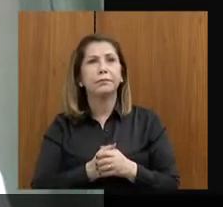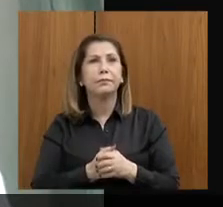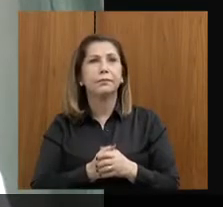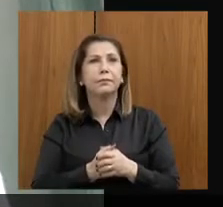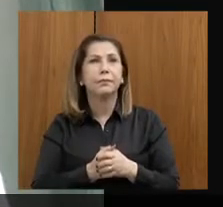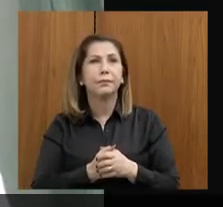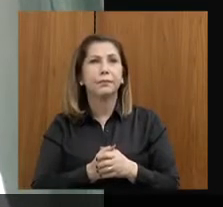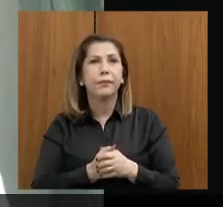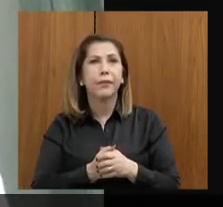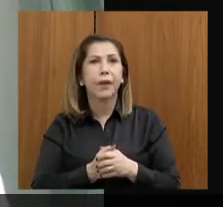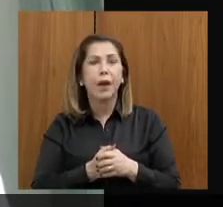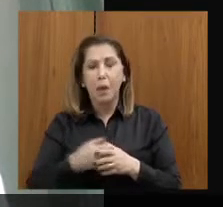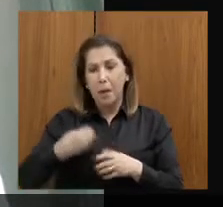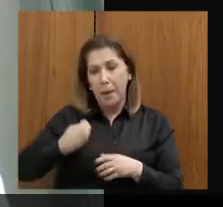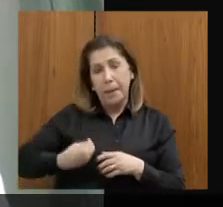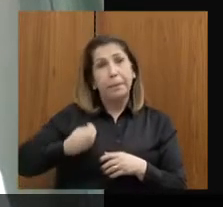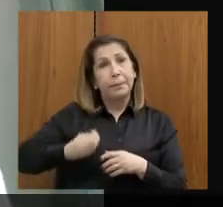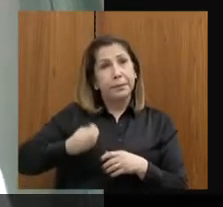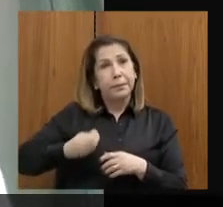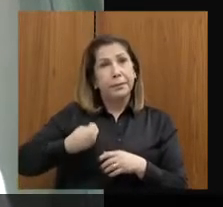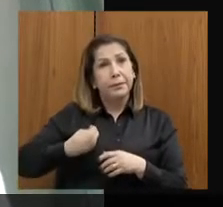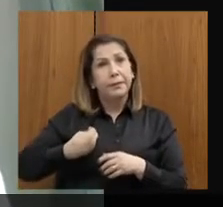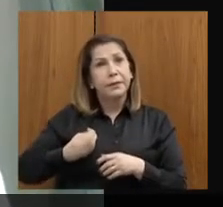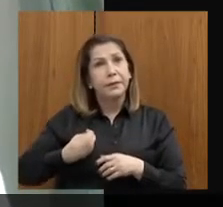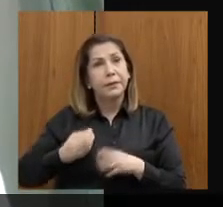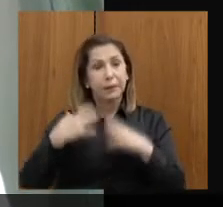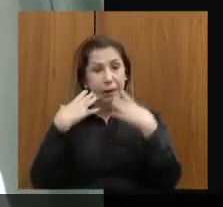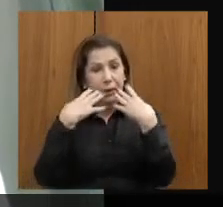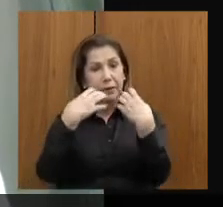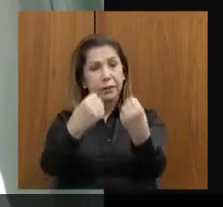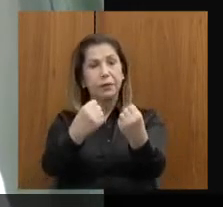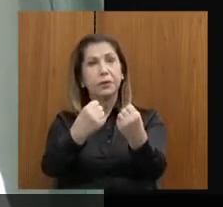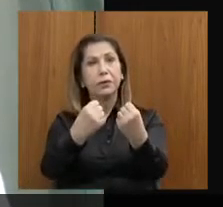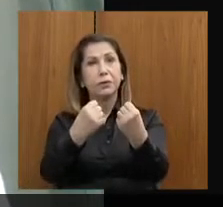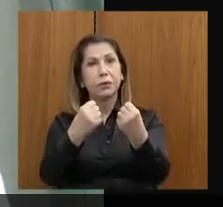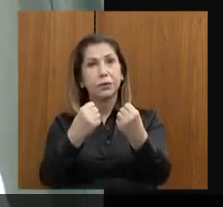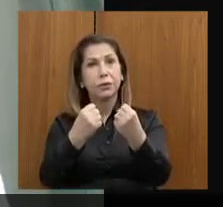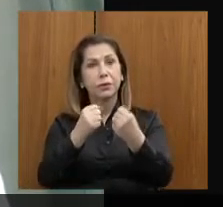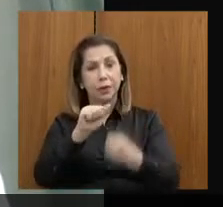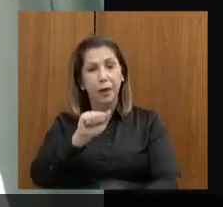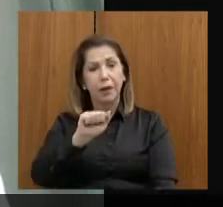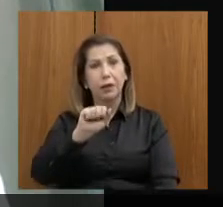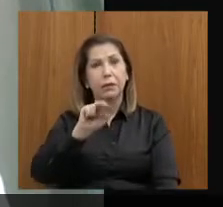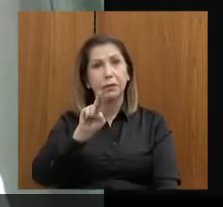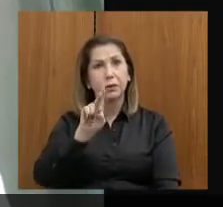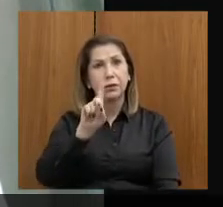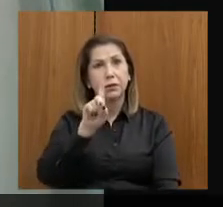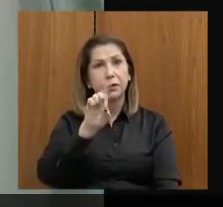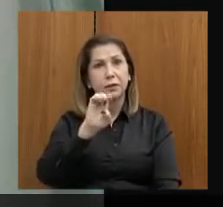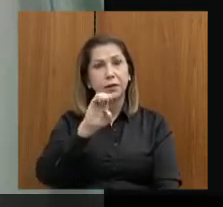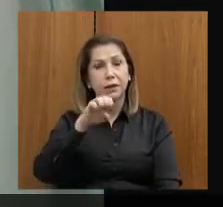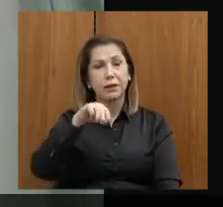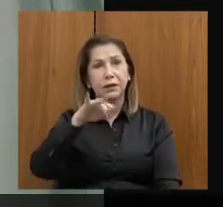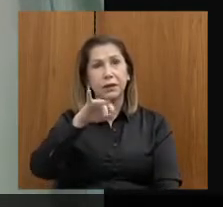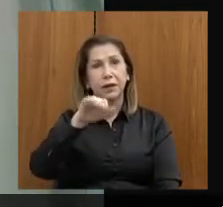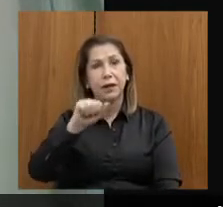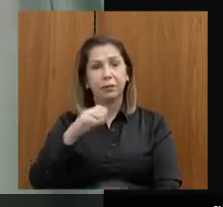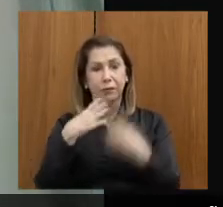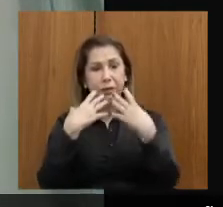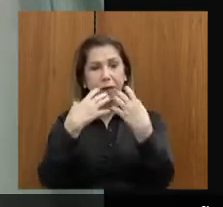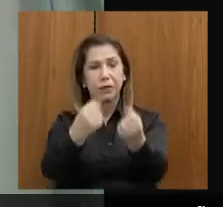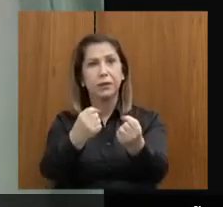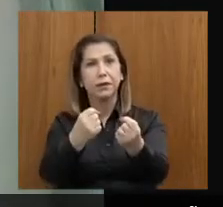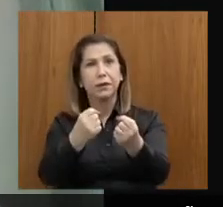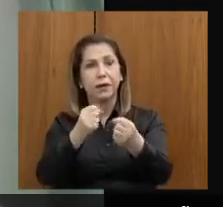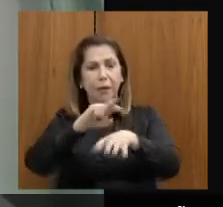a gente tava participando dessa audiência e aí cortando essa audiência foram várias para os representantes dos